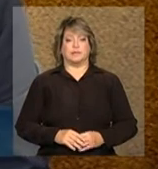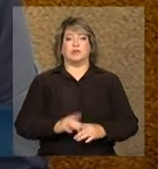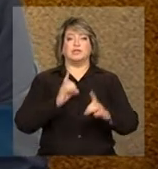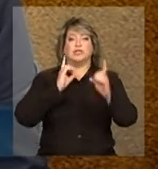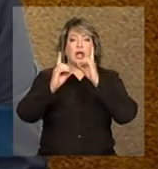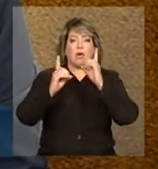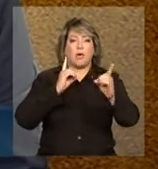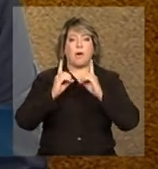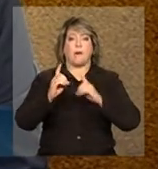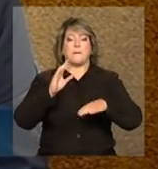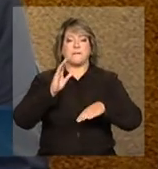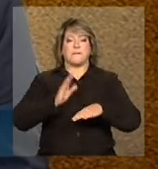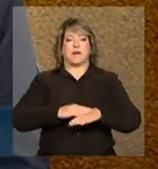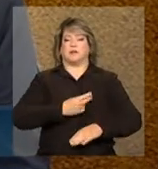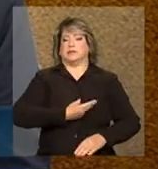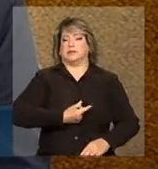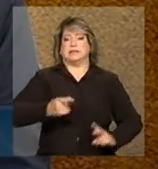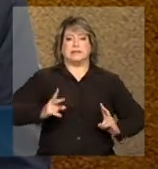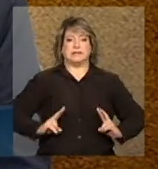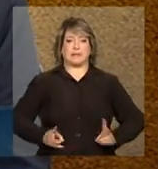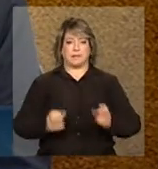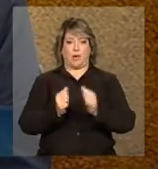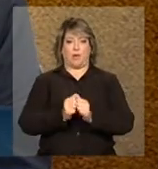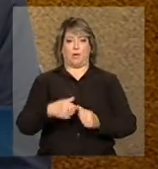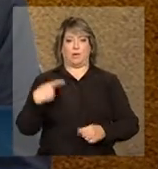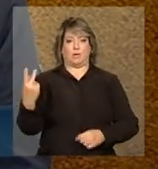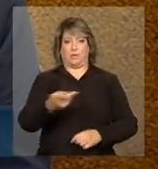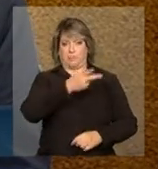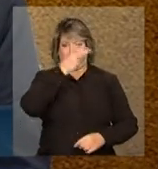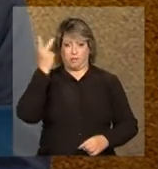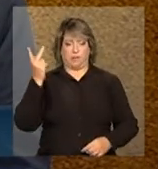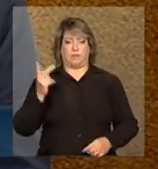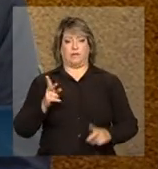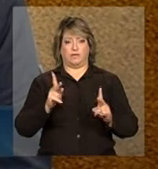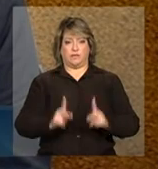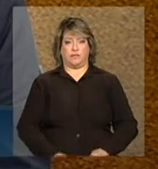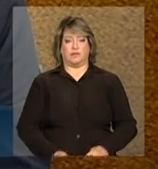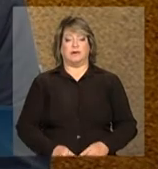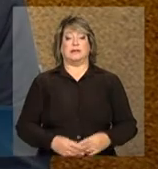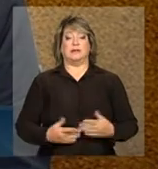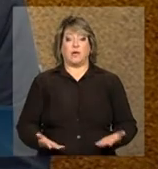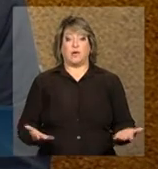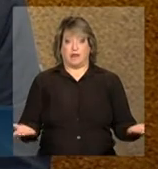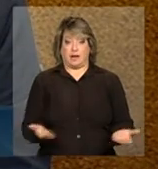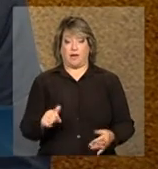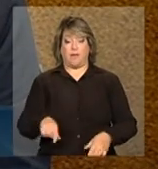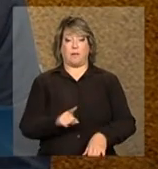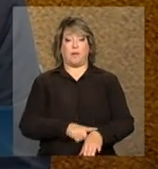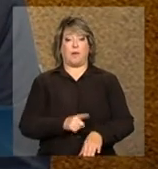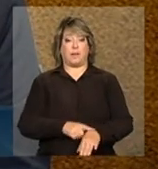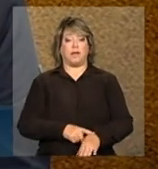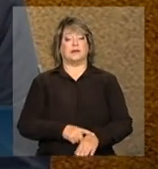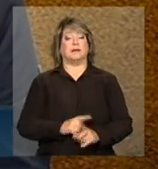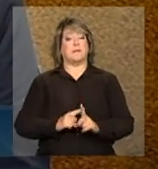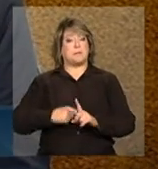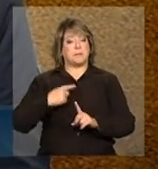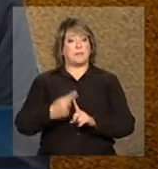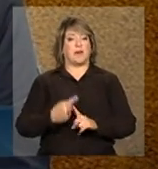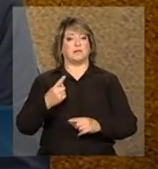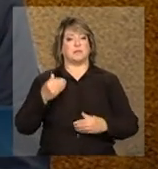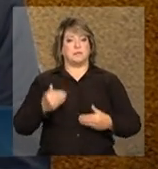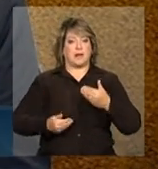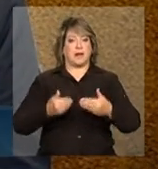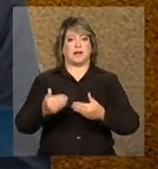dialogue mais de forma permanente com a cidadania, né? Então, nós vemos esse momento como mais um passo nessa